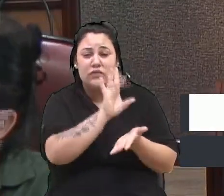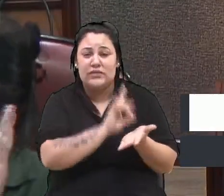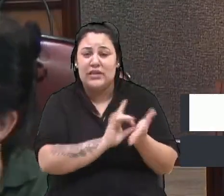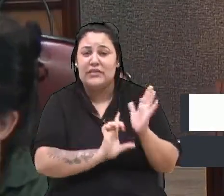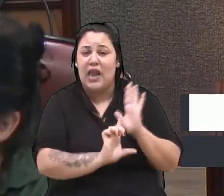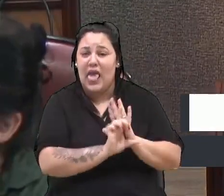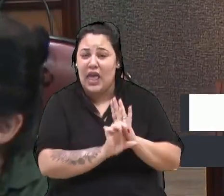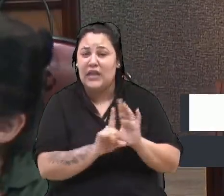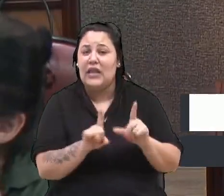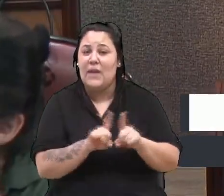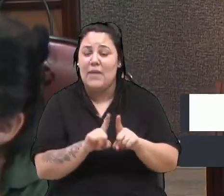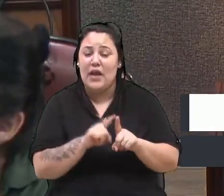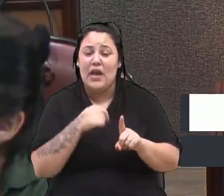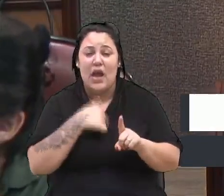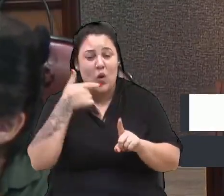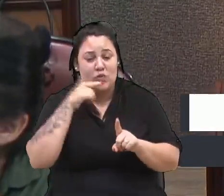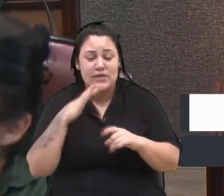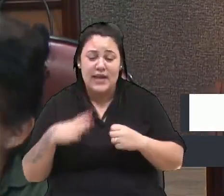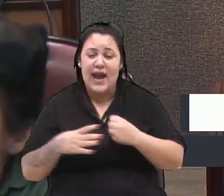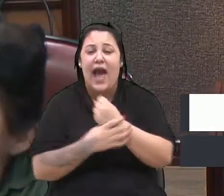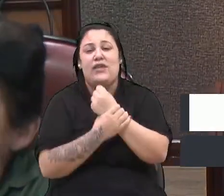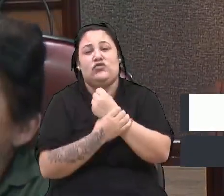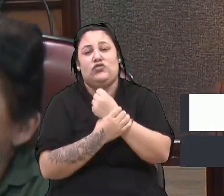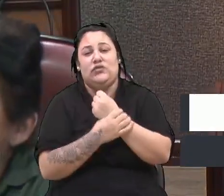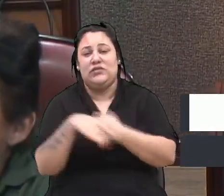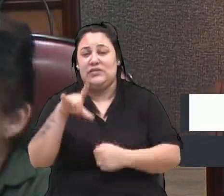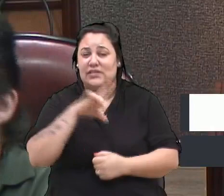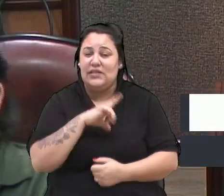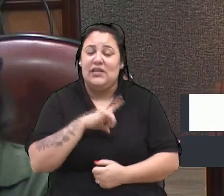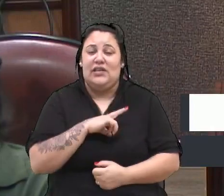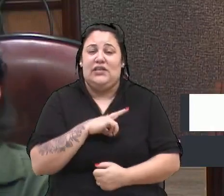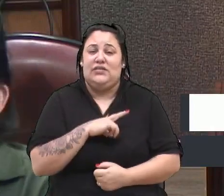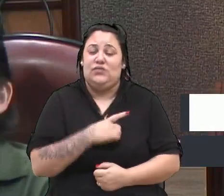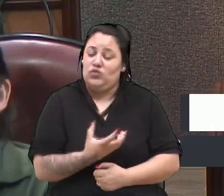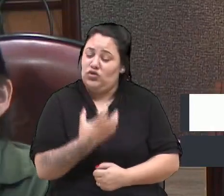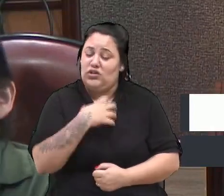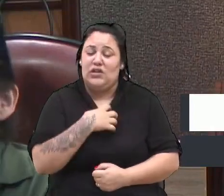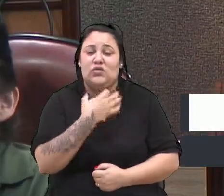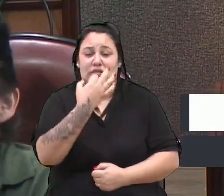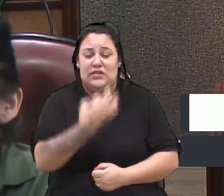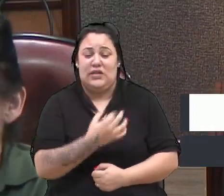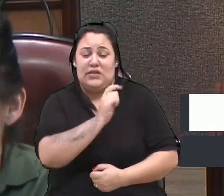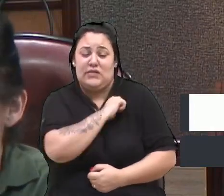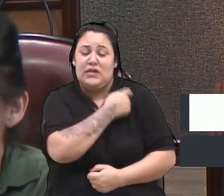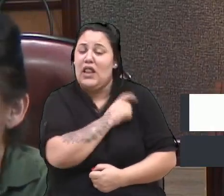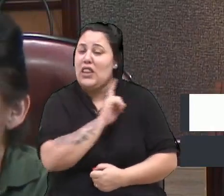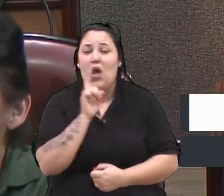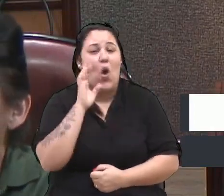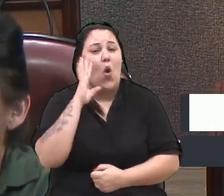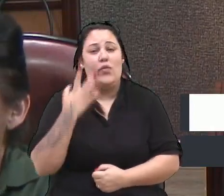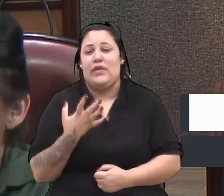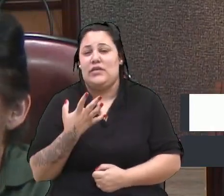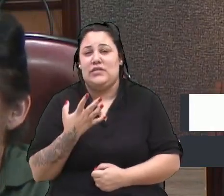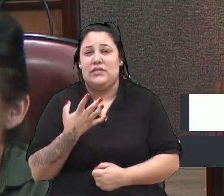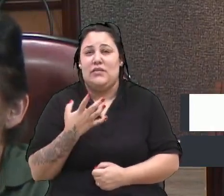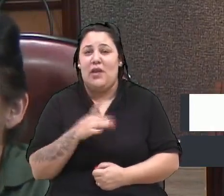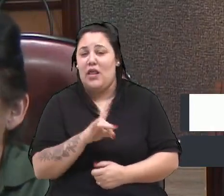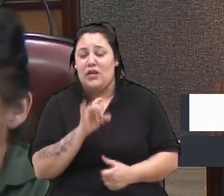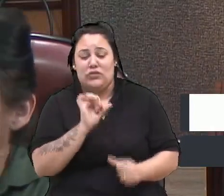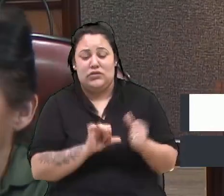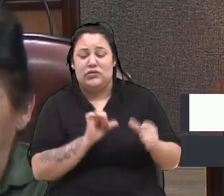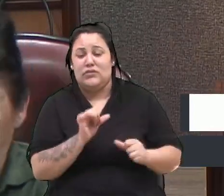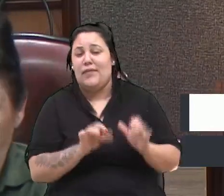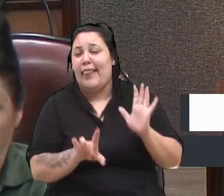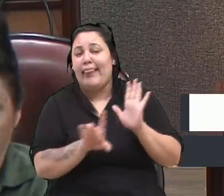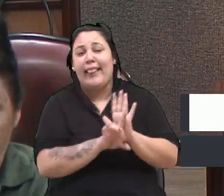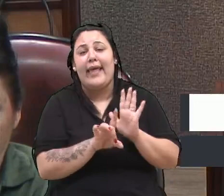conseguir garantir que isso tenha a correta fiscalização e não aconteça para não se tornar uma lei inócua, né? A